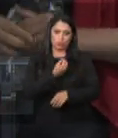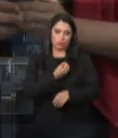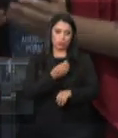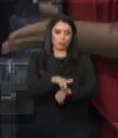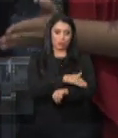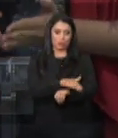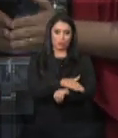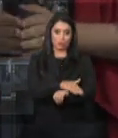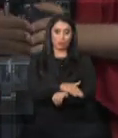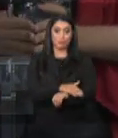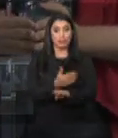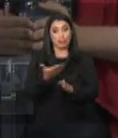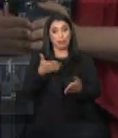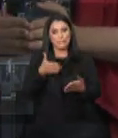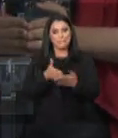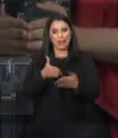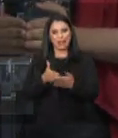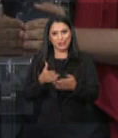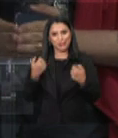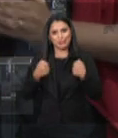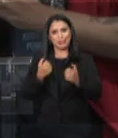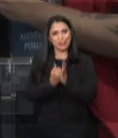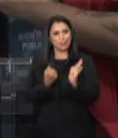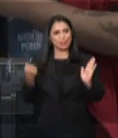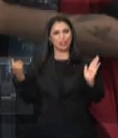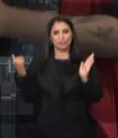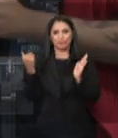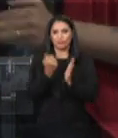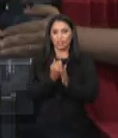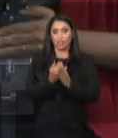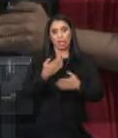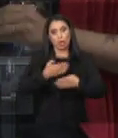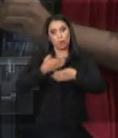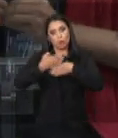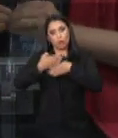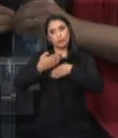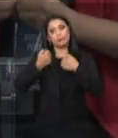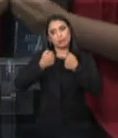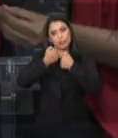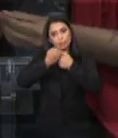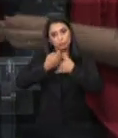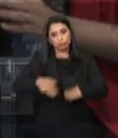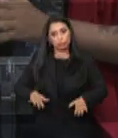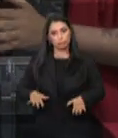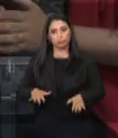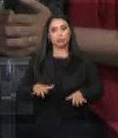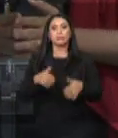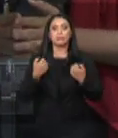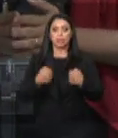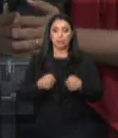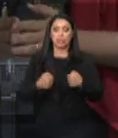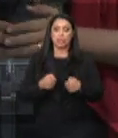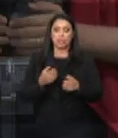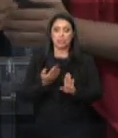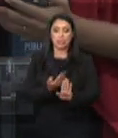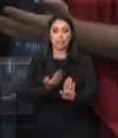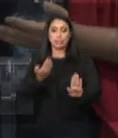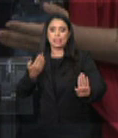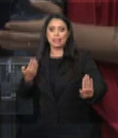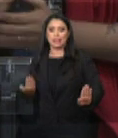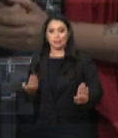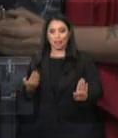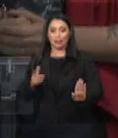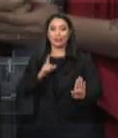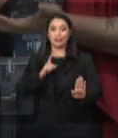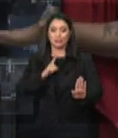gente precisa vencer muitas barreiras E para isso a gente precisa derrubar Muros E nesse estado de agregação socioeconômica não